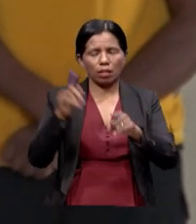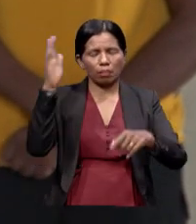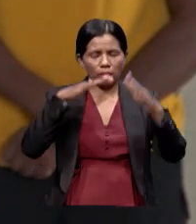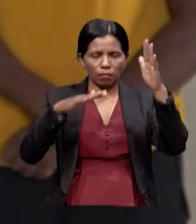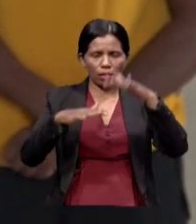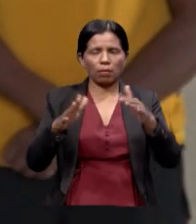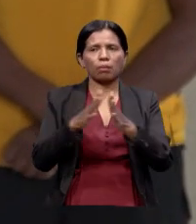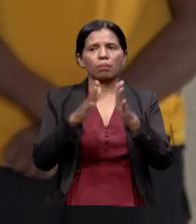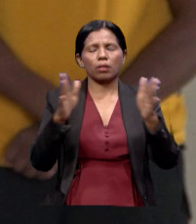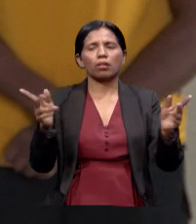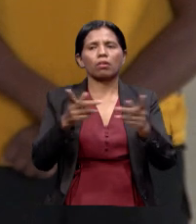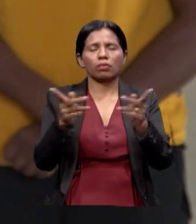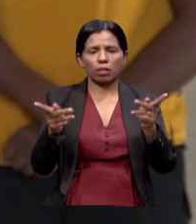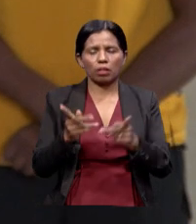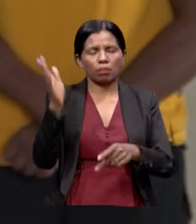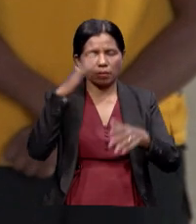centro problema ba,